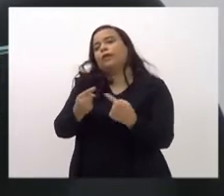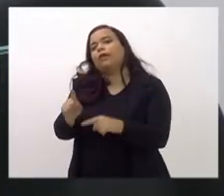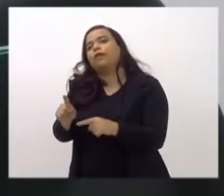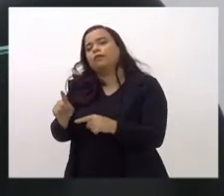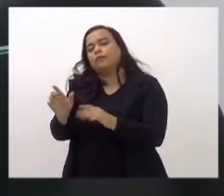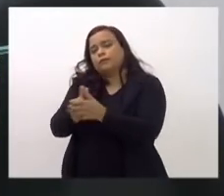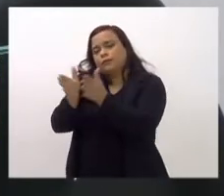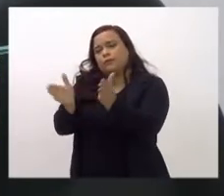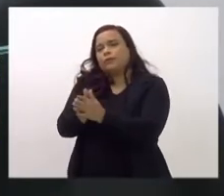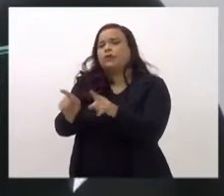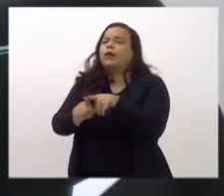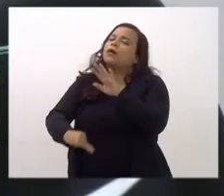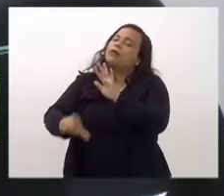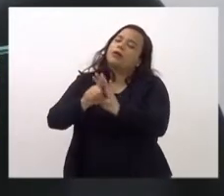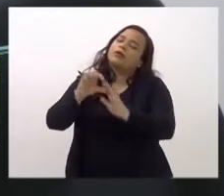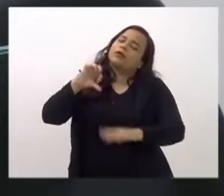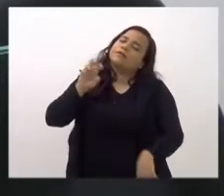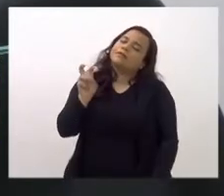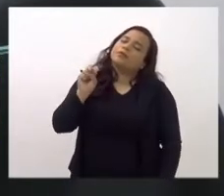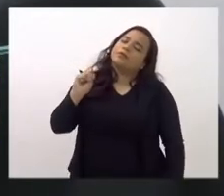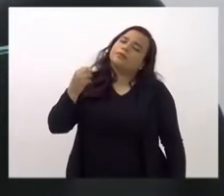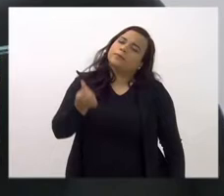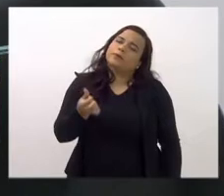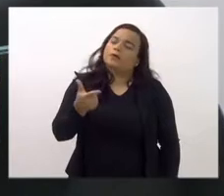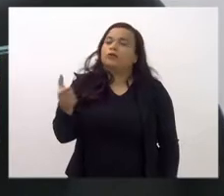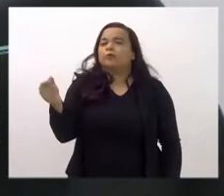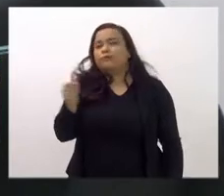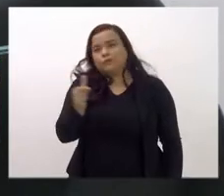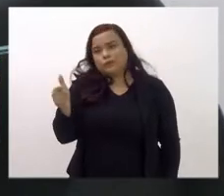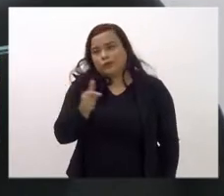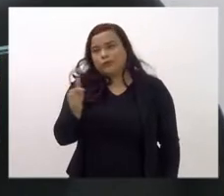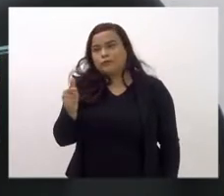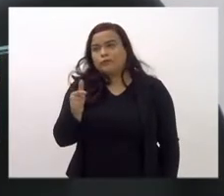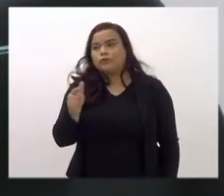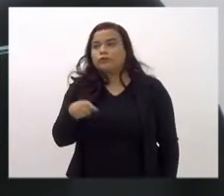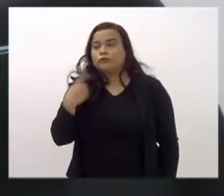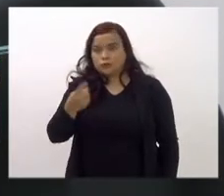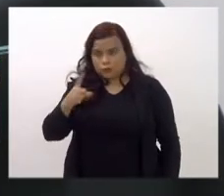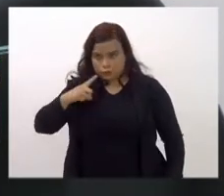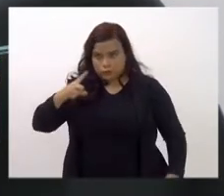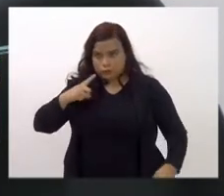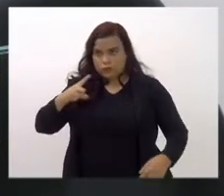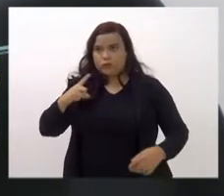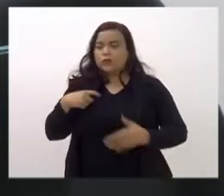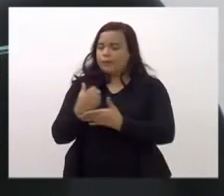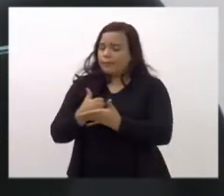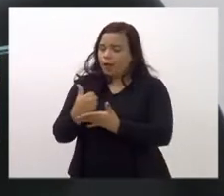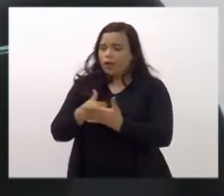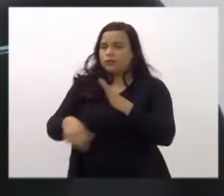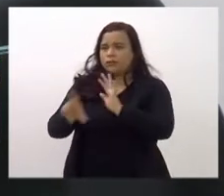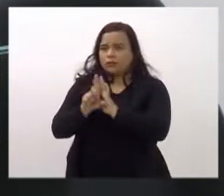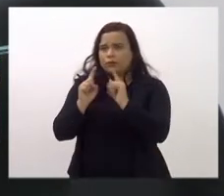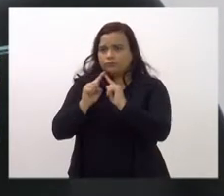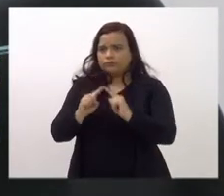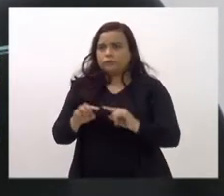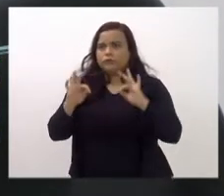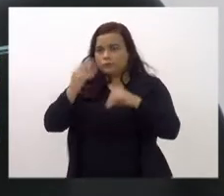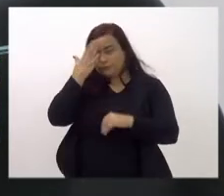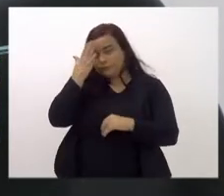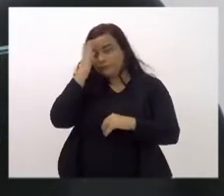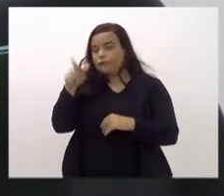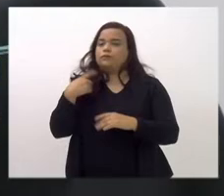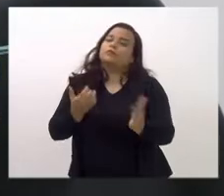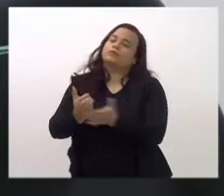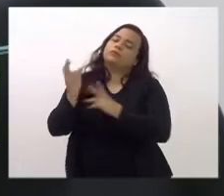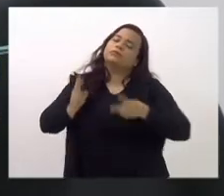Lei 9586 de 2022, para que a gente tenha esse arcabouço legal, todo mundo tenha ciência disso e a gente possa